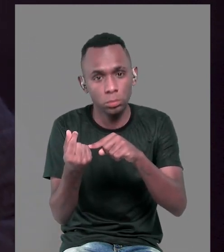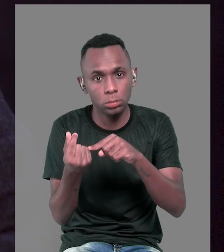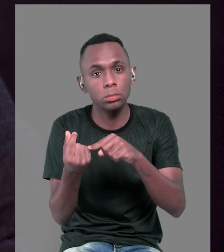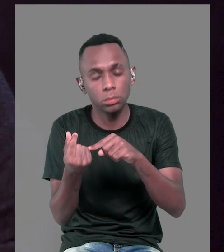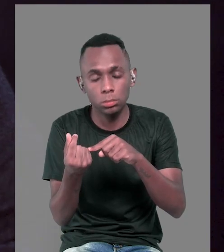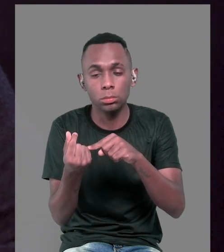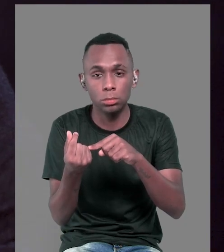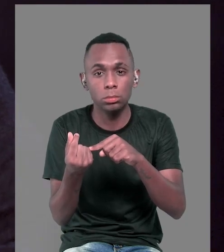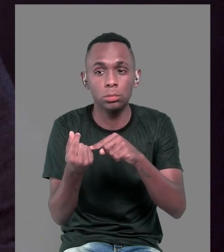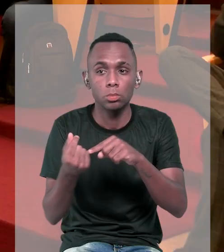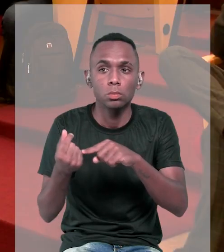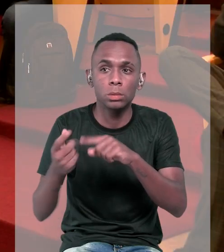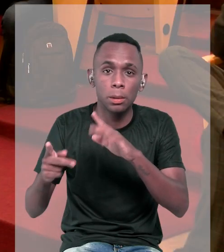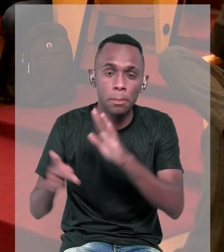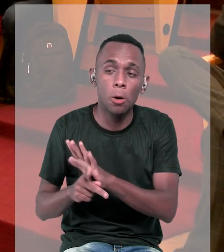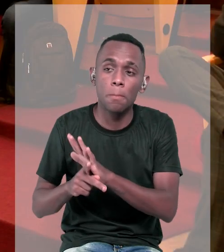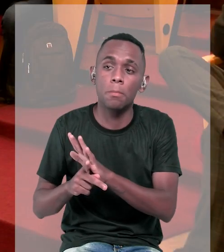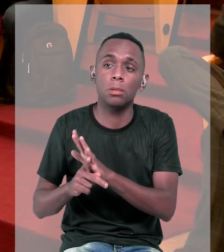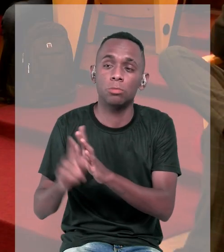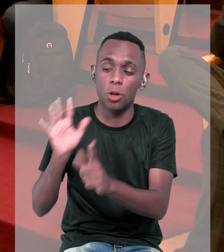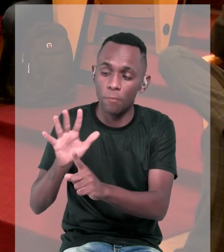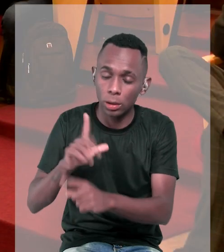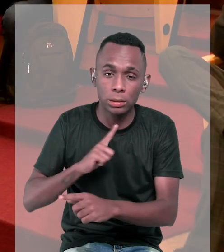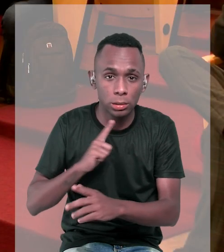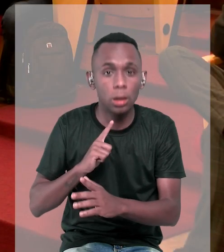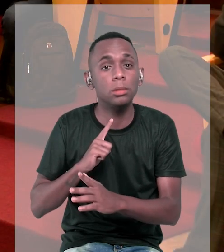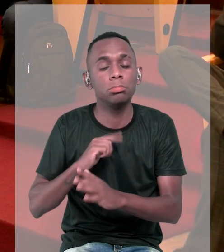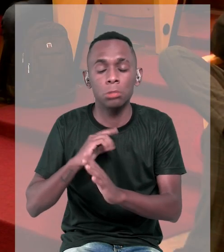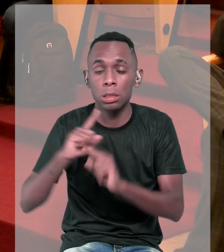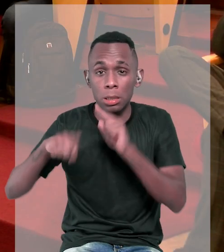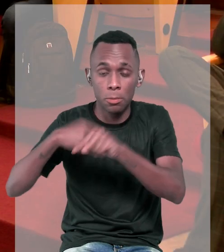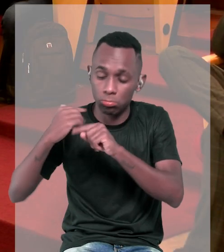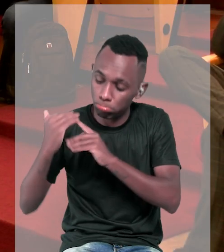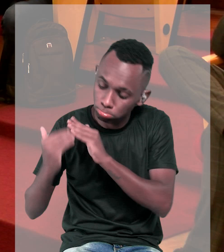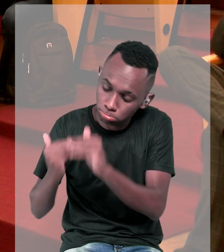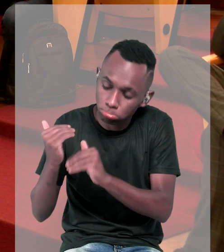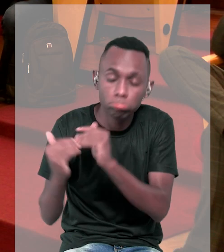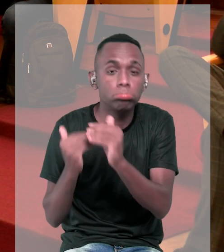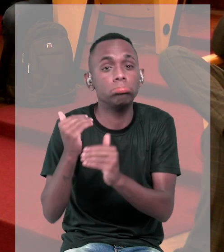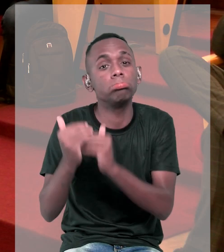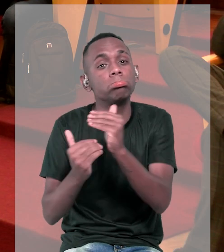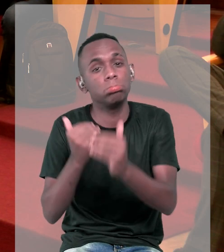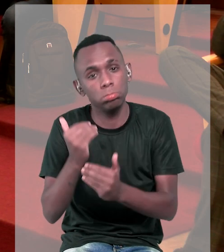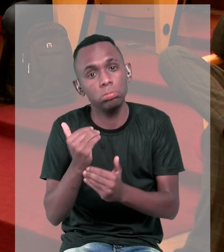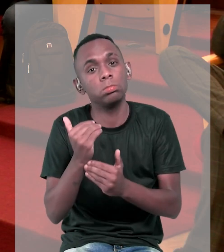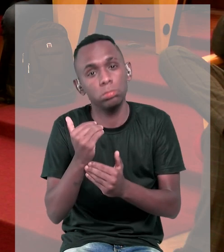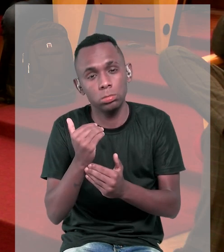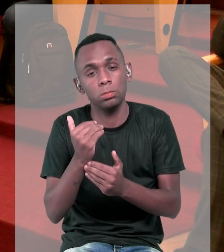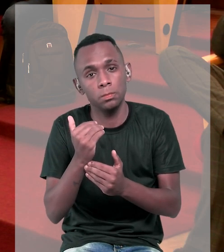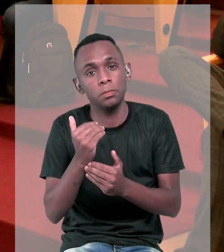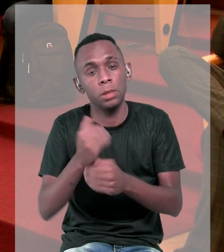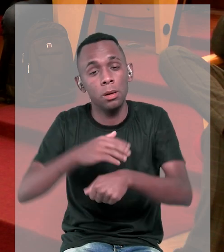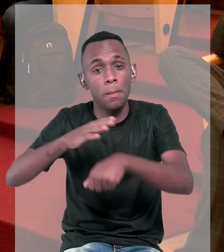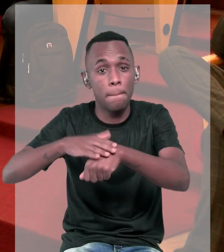das luzes, segue depois como um ente que, uma vez